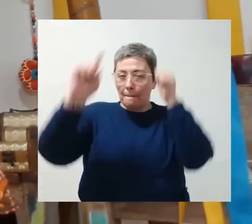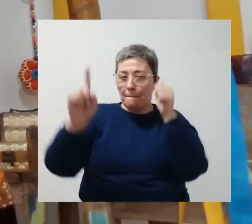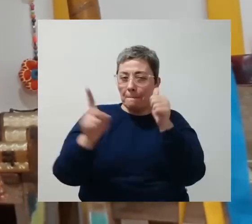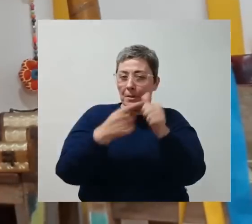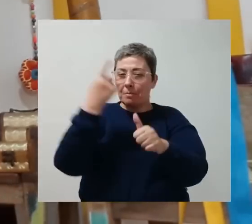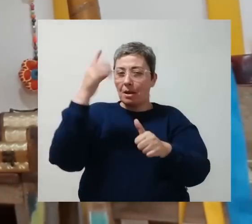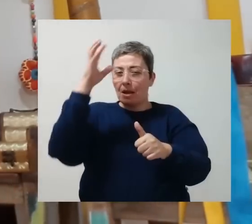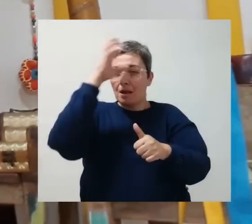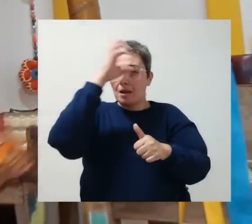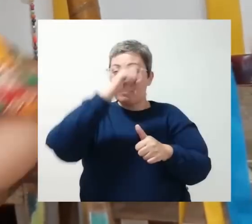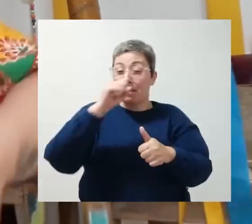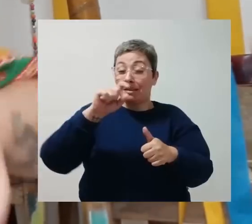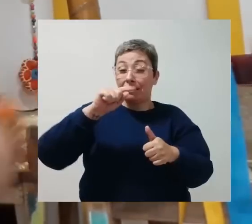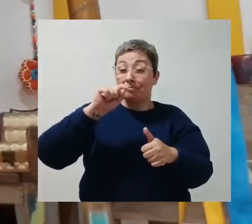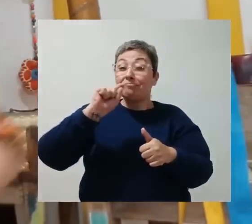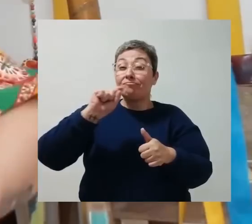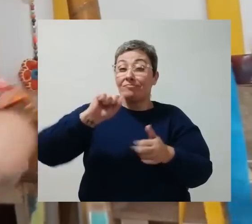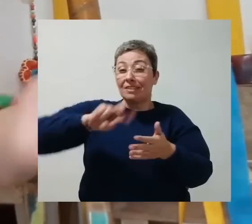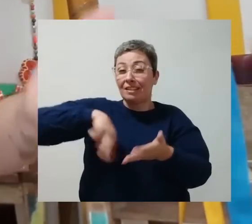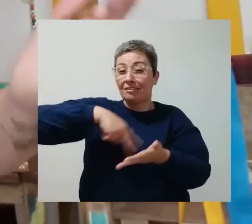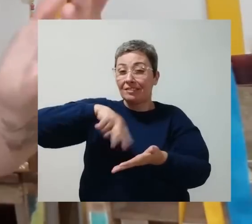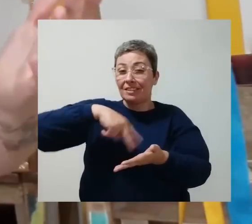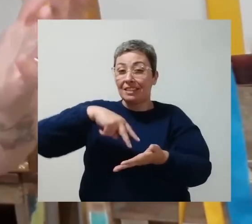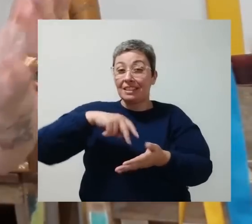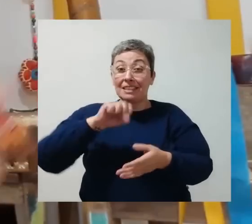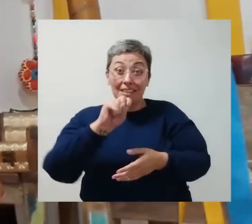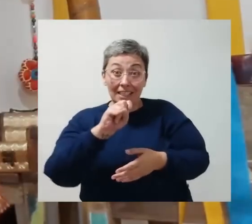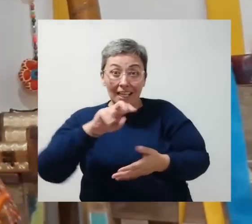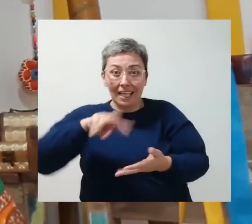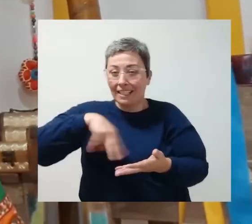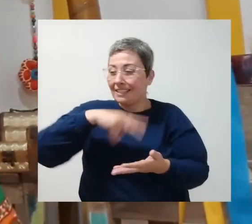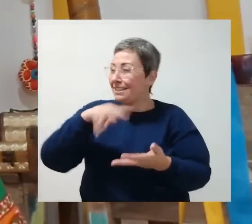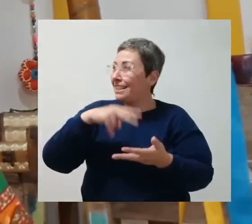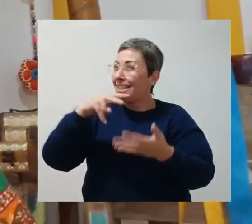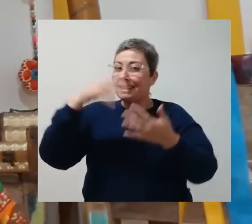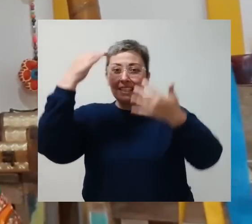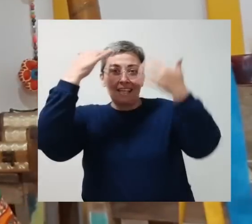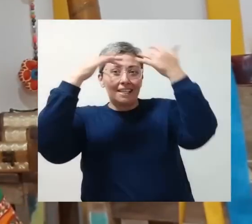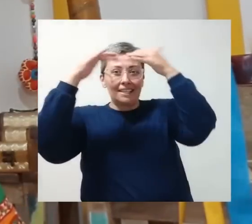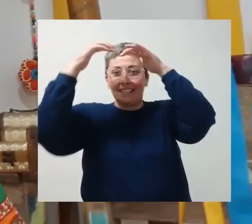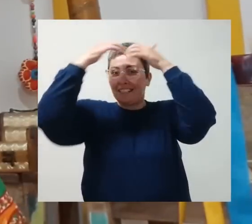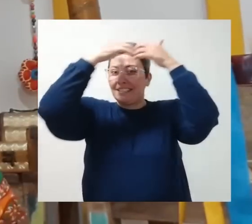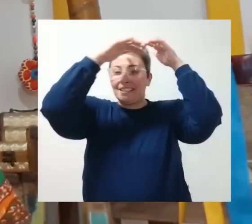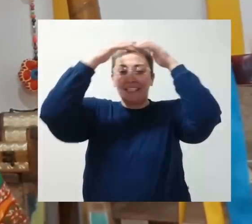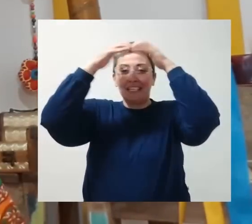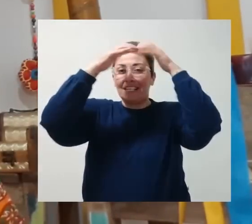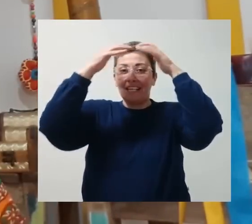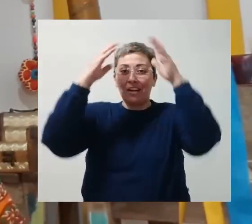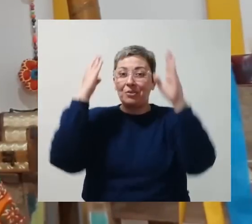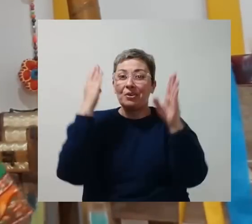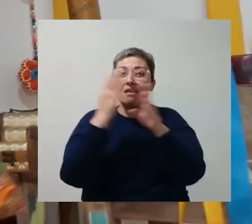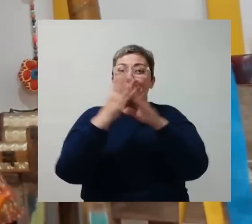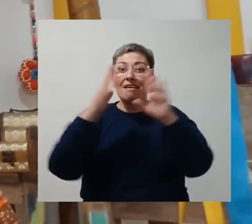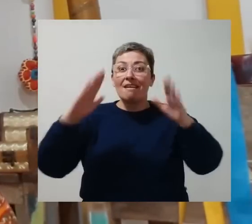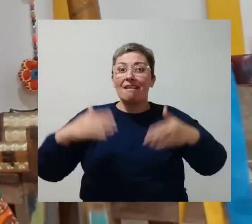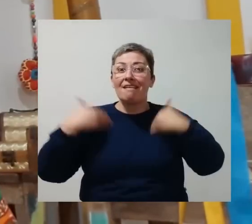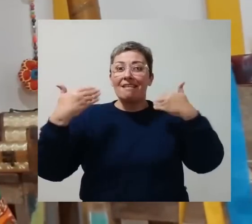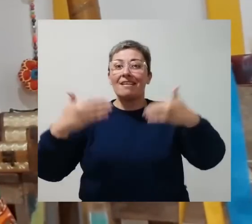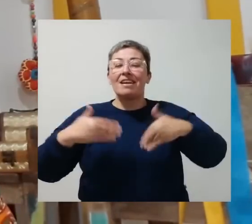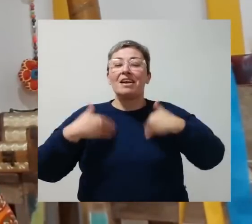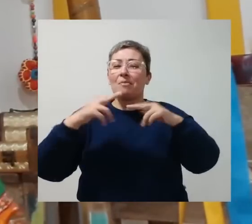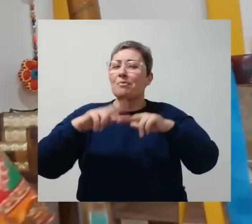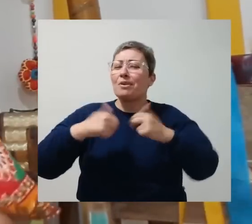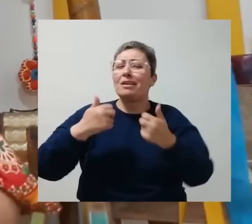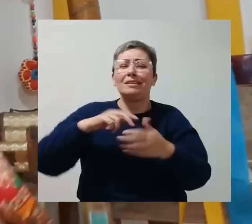preciso primeiro aprender a dançar. Quem dança com as ideias, descobre que pensar é